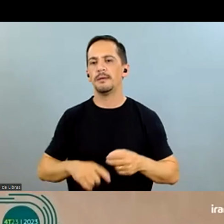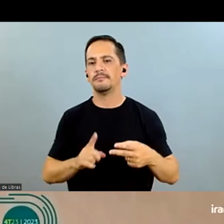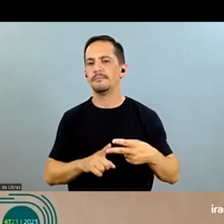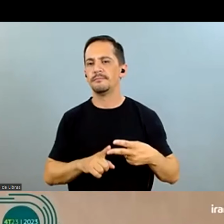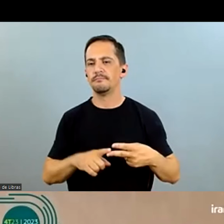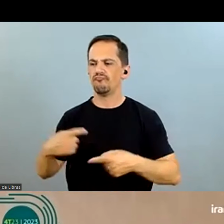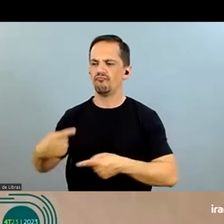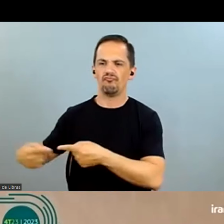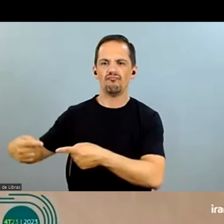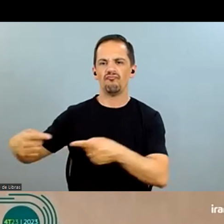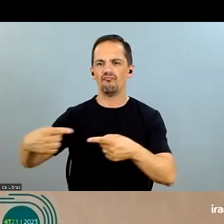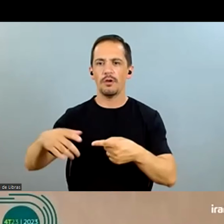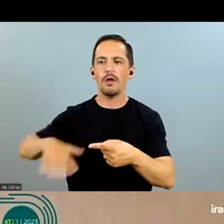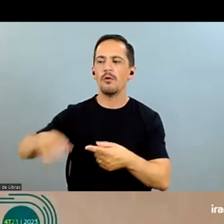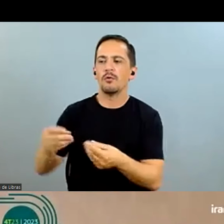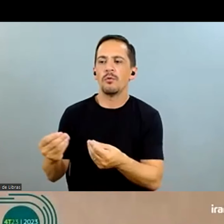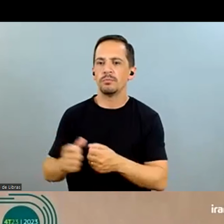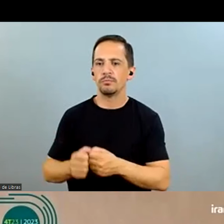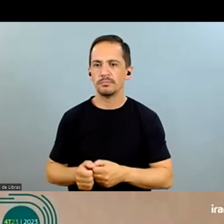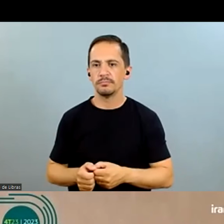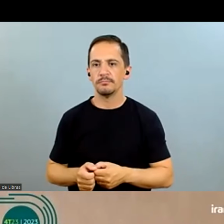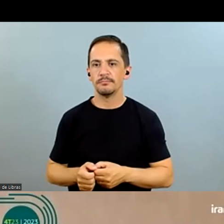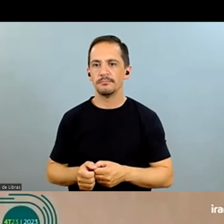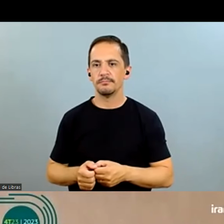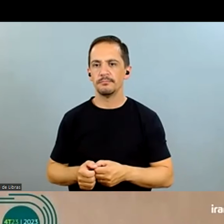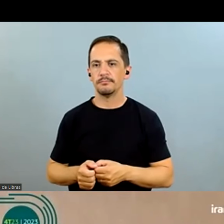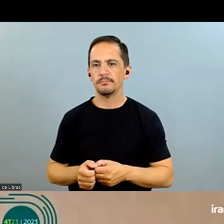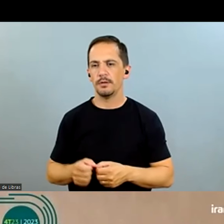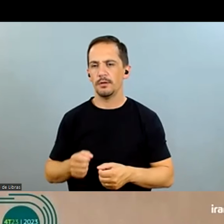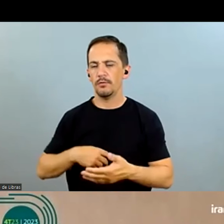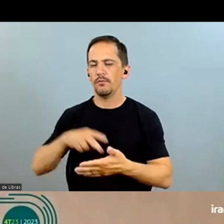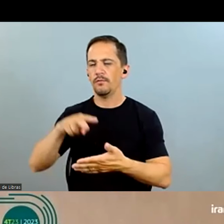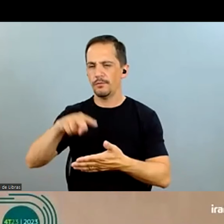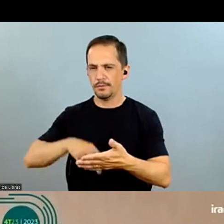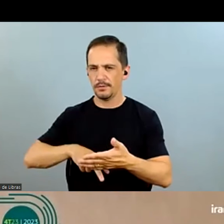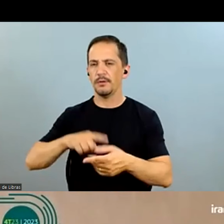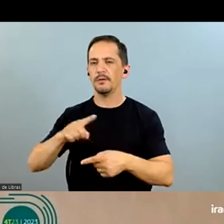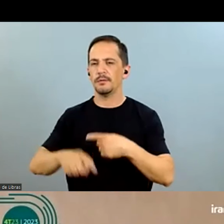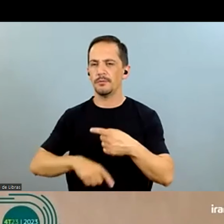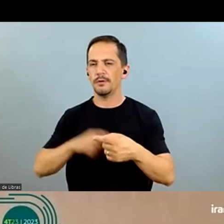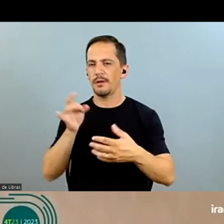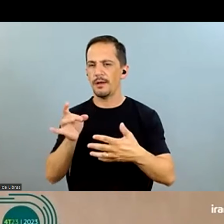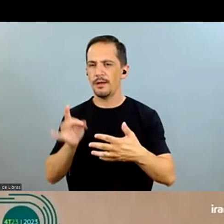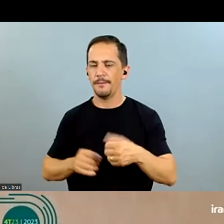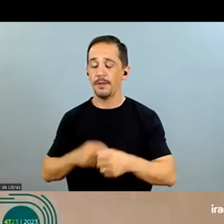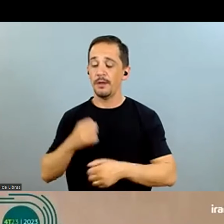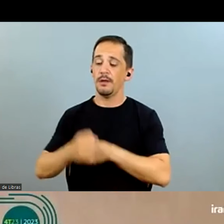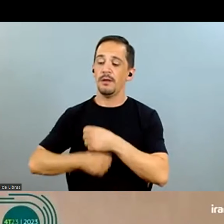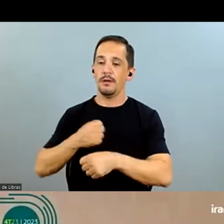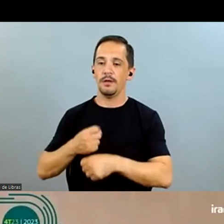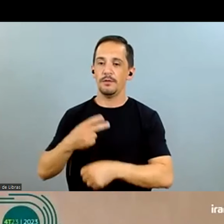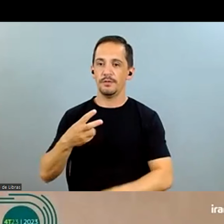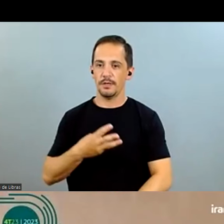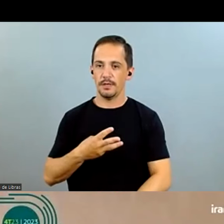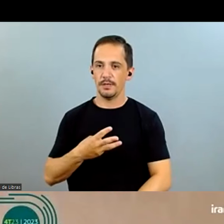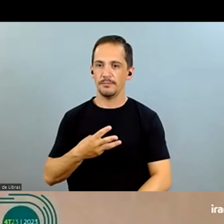desse mercado eu vou ler as três aqui depois poderam passar de volta pruma o ano de 2023 foi marcado pelo desenvolvimento da